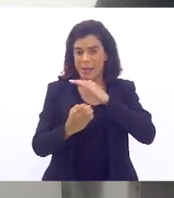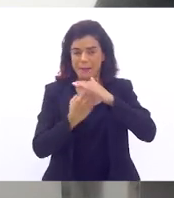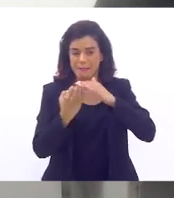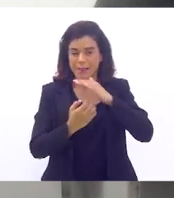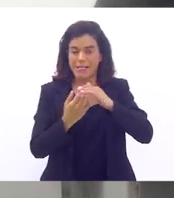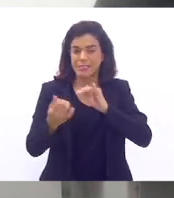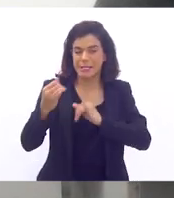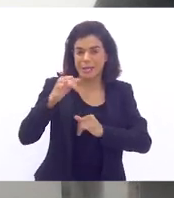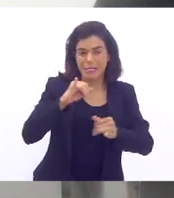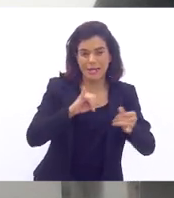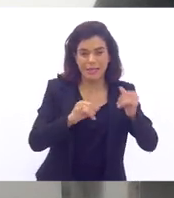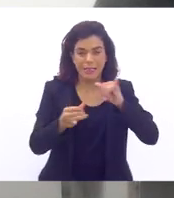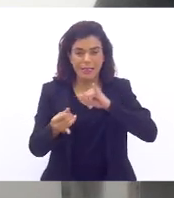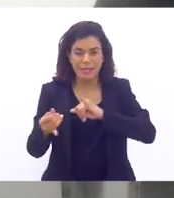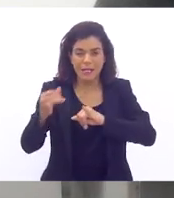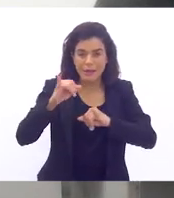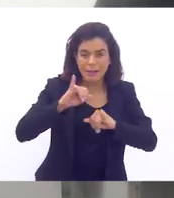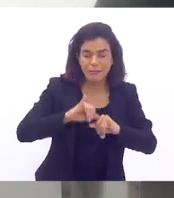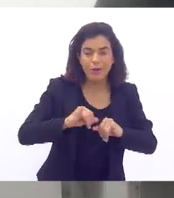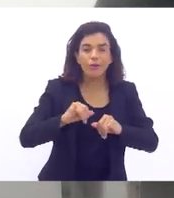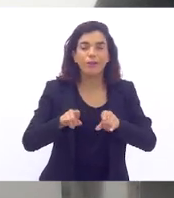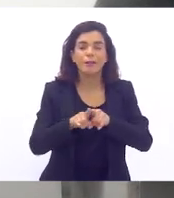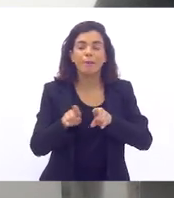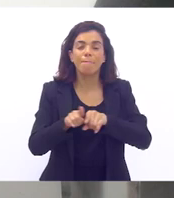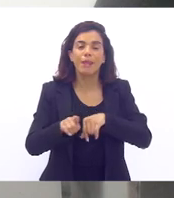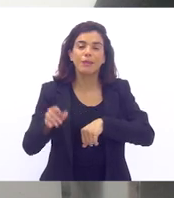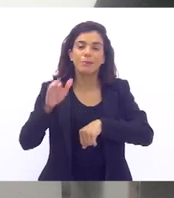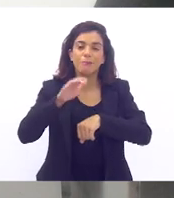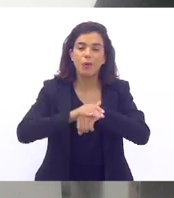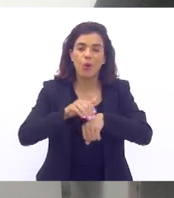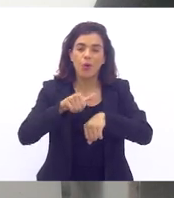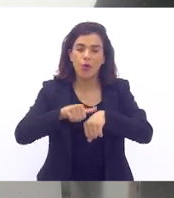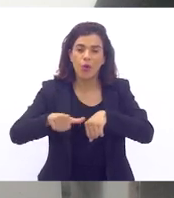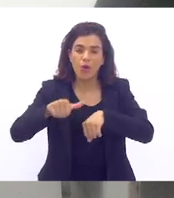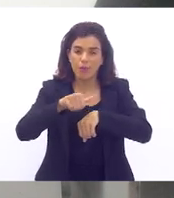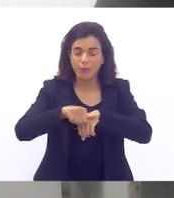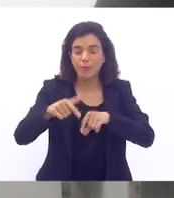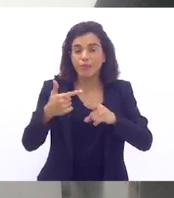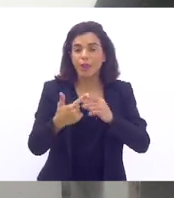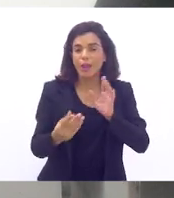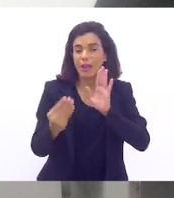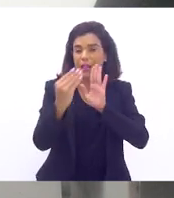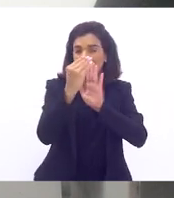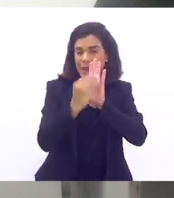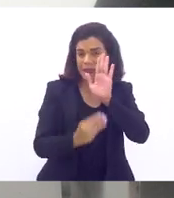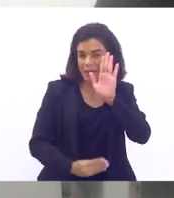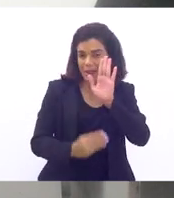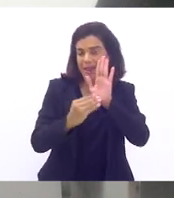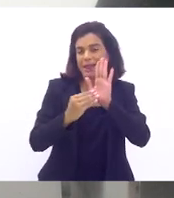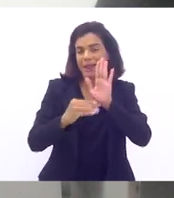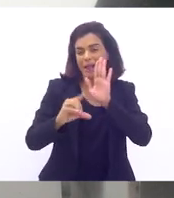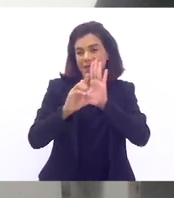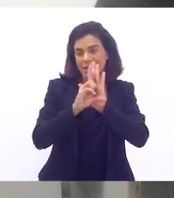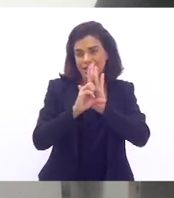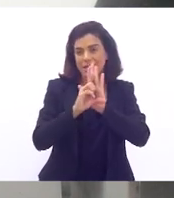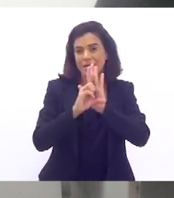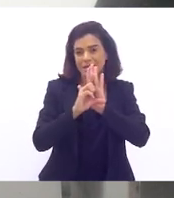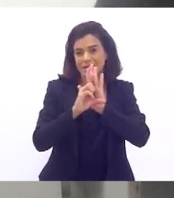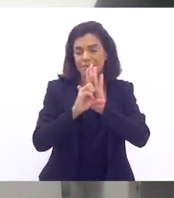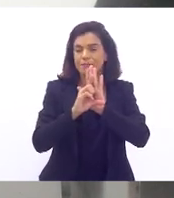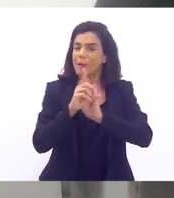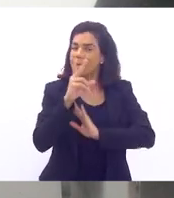laboratórios de coberturas e curativos que nós colocamos na lei e Pode parecer uma coisa